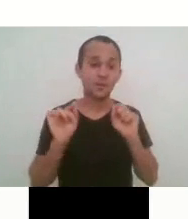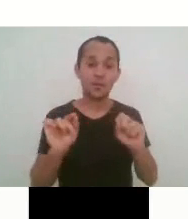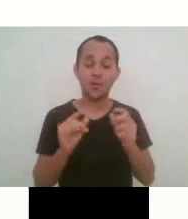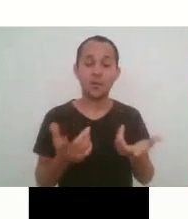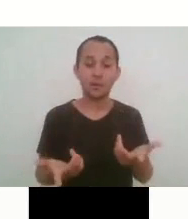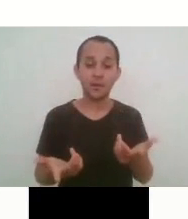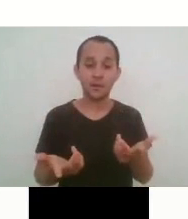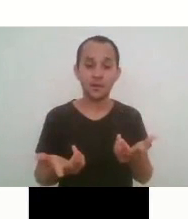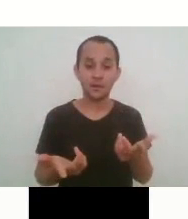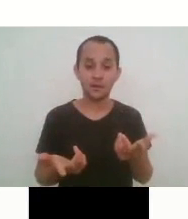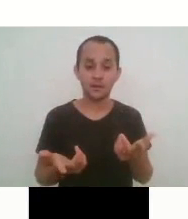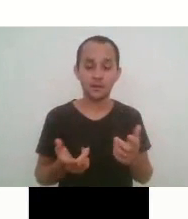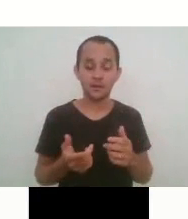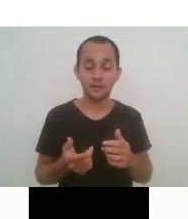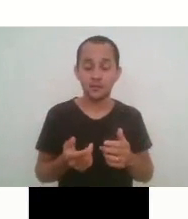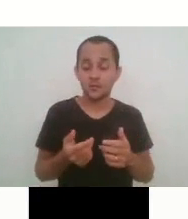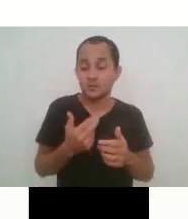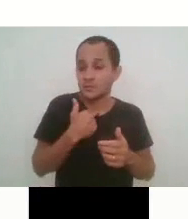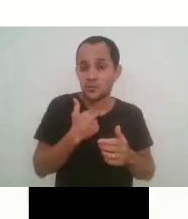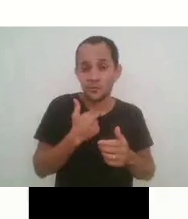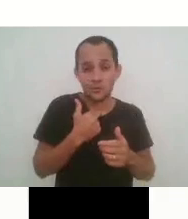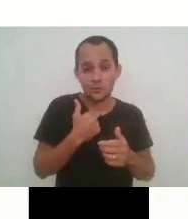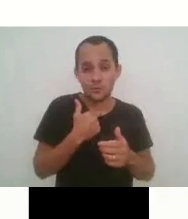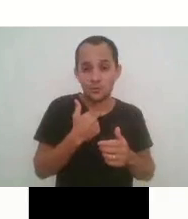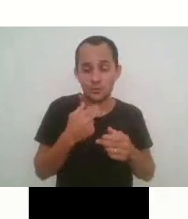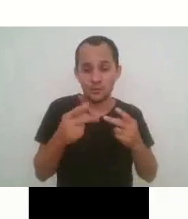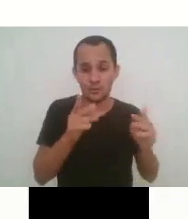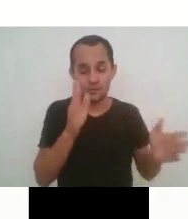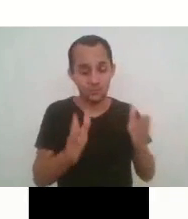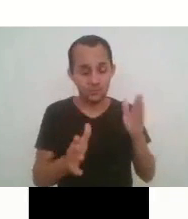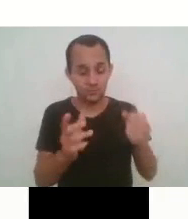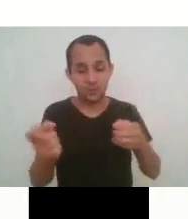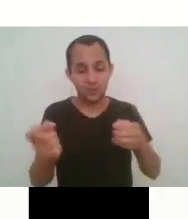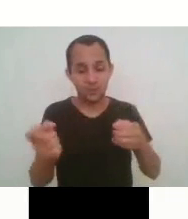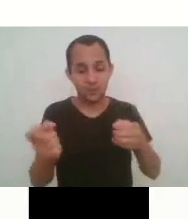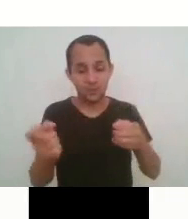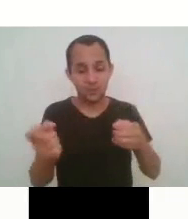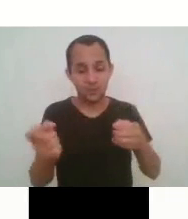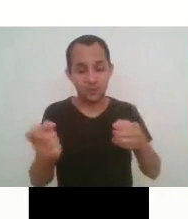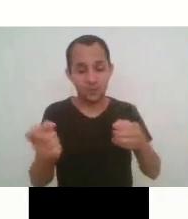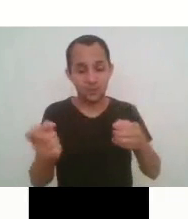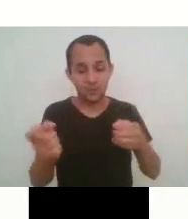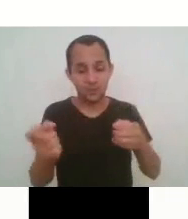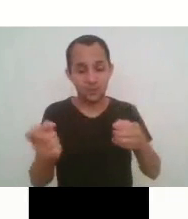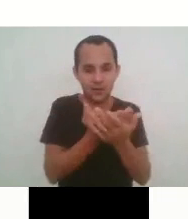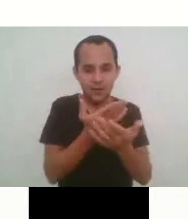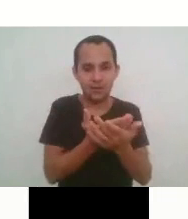não deveriam, né, com esse processo de volta, né? Muitos locais